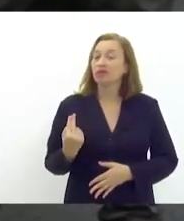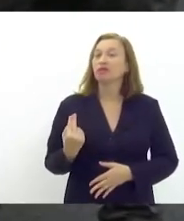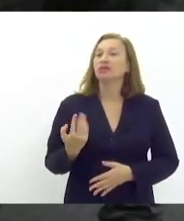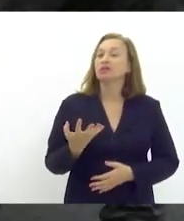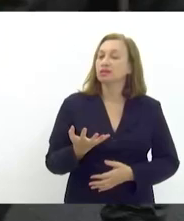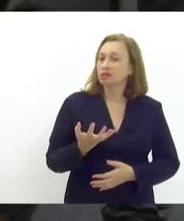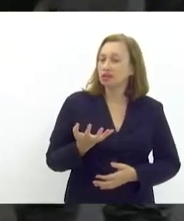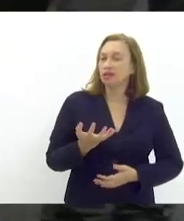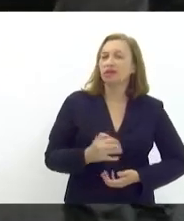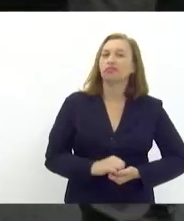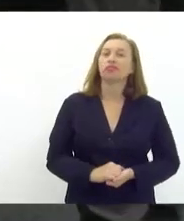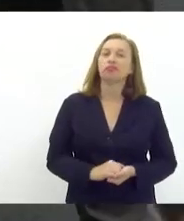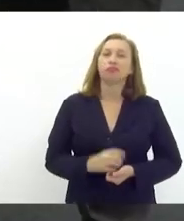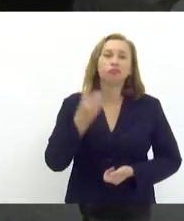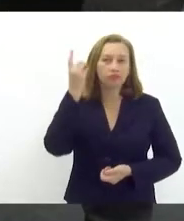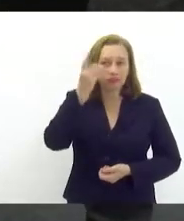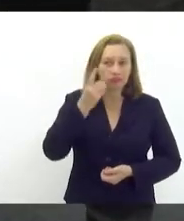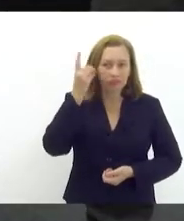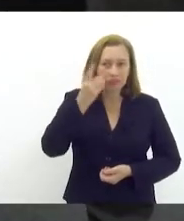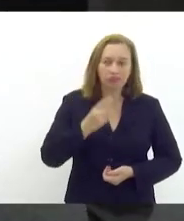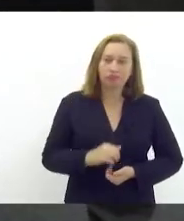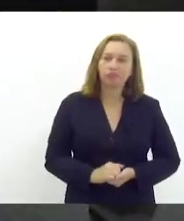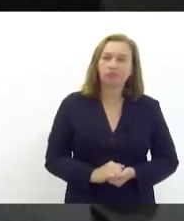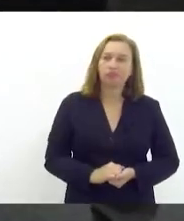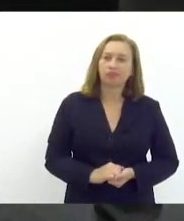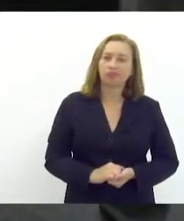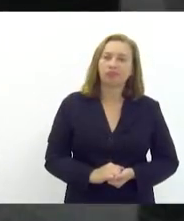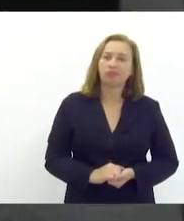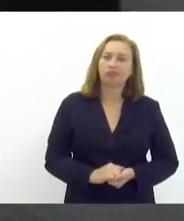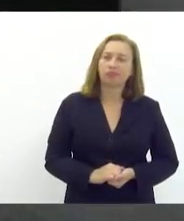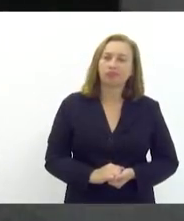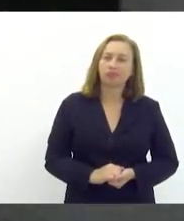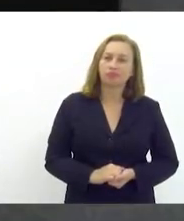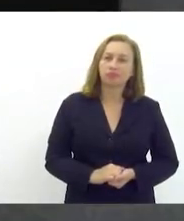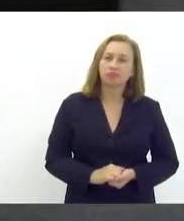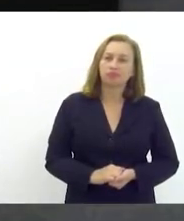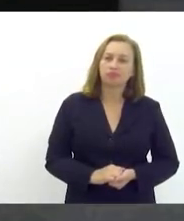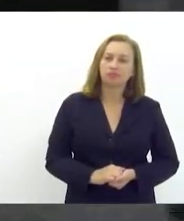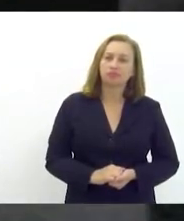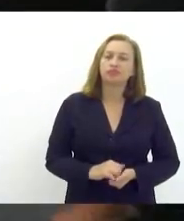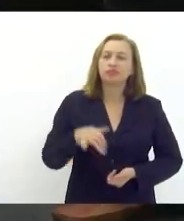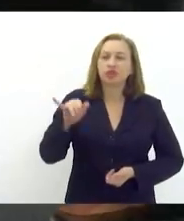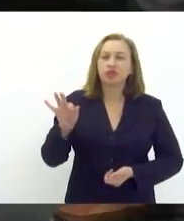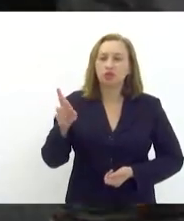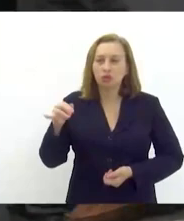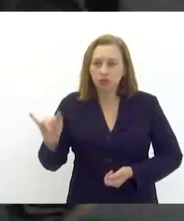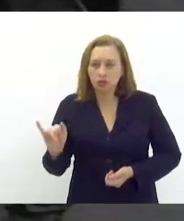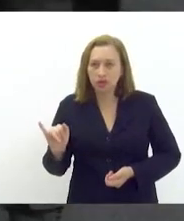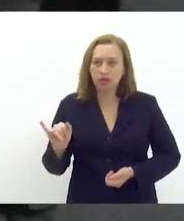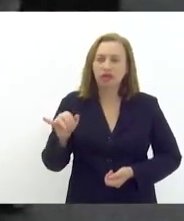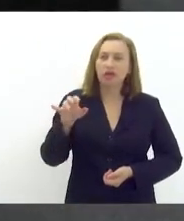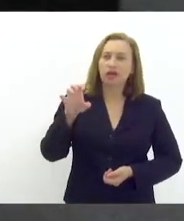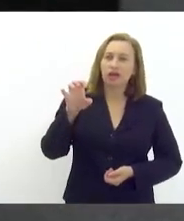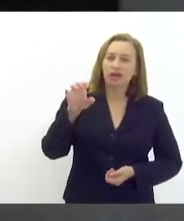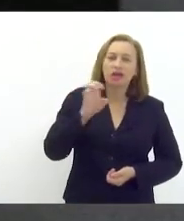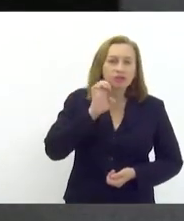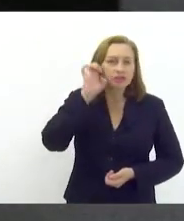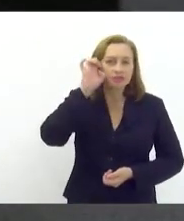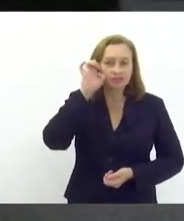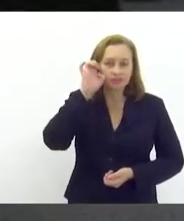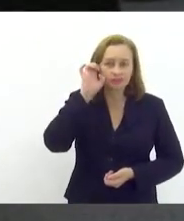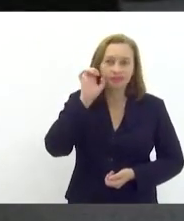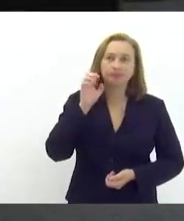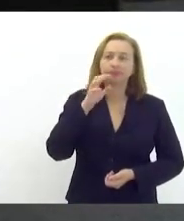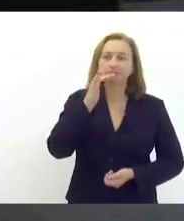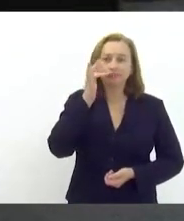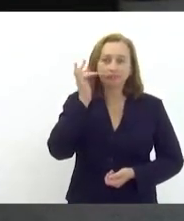deputados e deputadas que operam Luiz Paulo élika Serafim